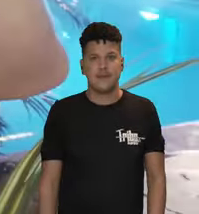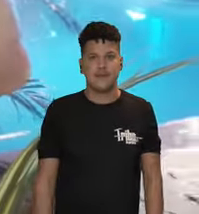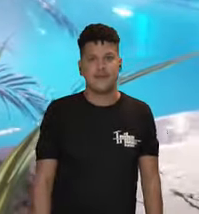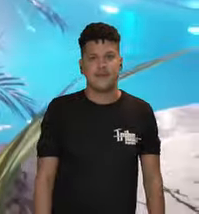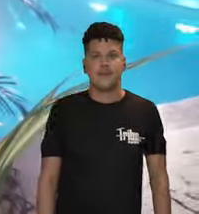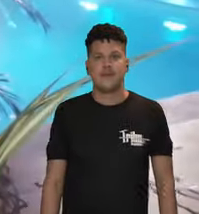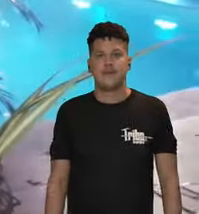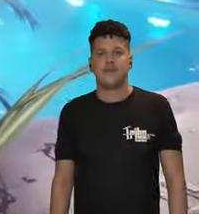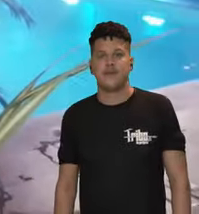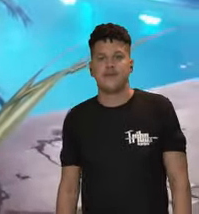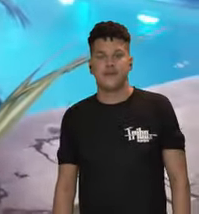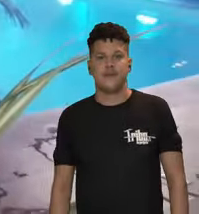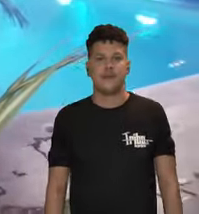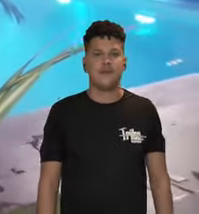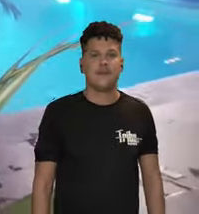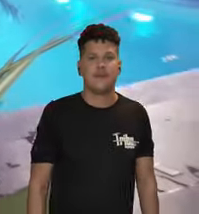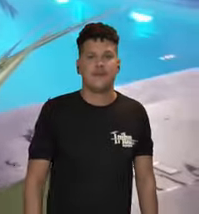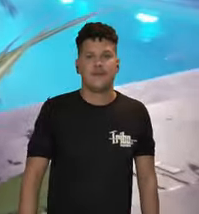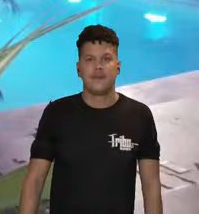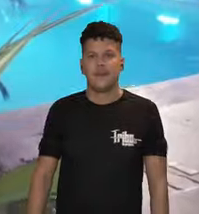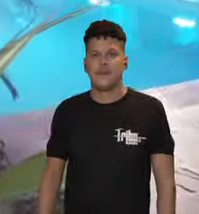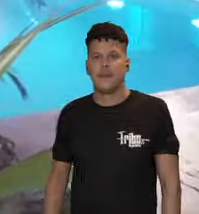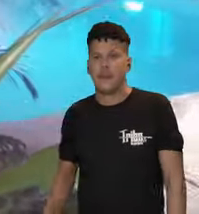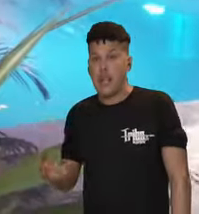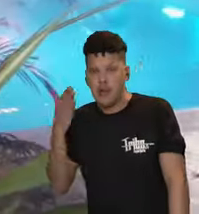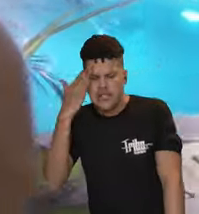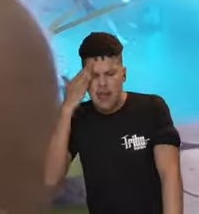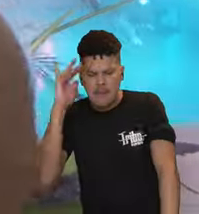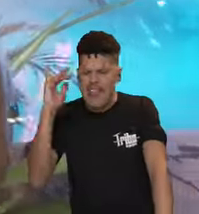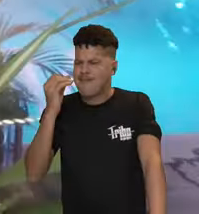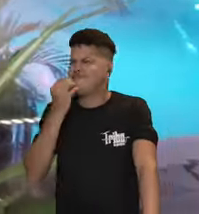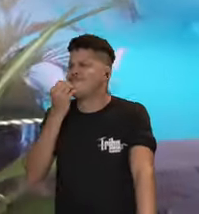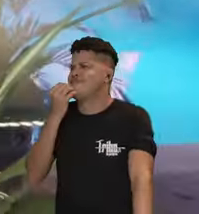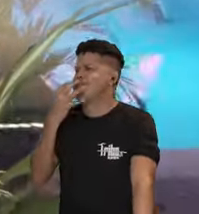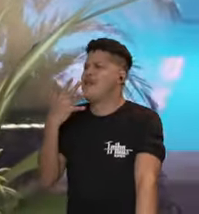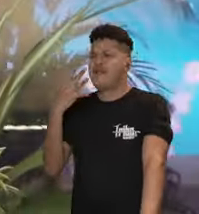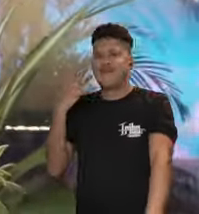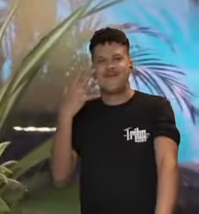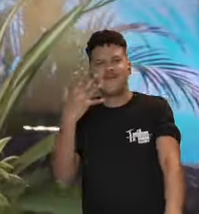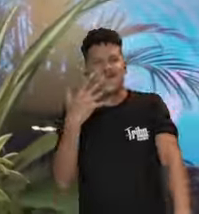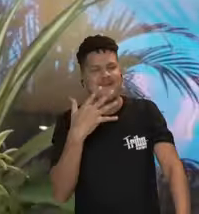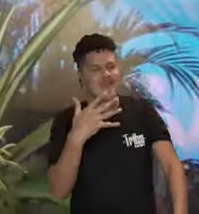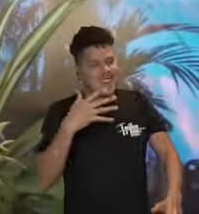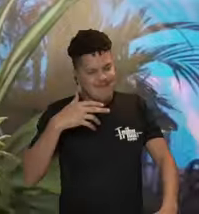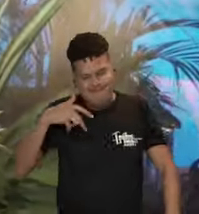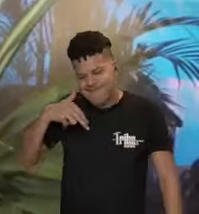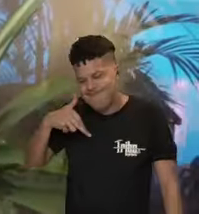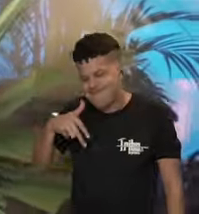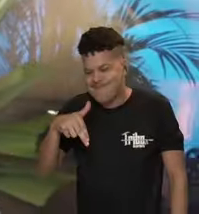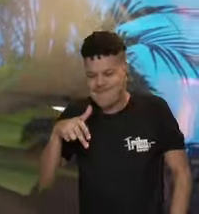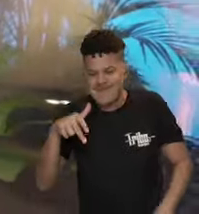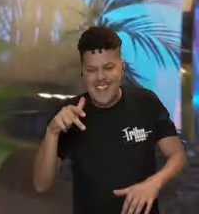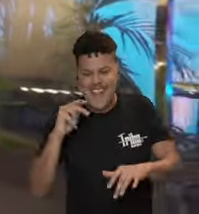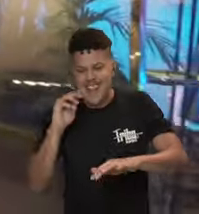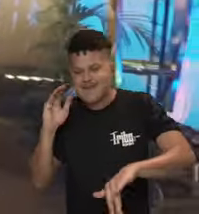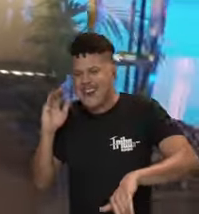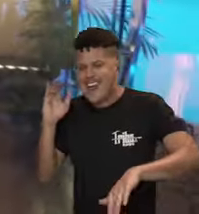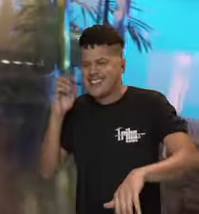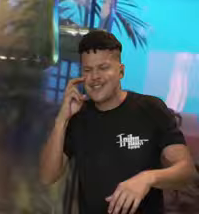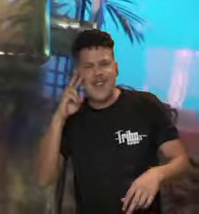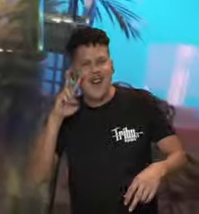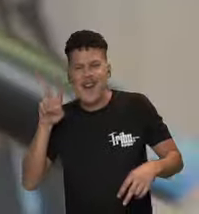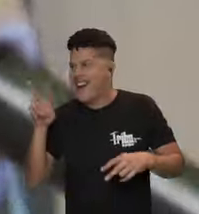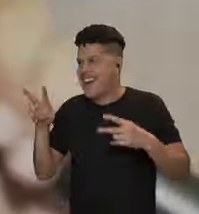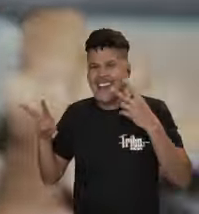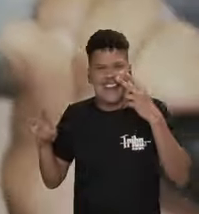Não sabia que era tão bom assim. os pés descalços na areia. Olha pros